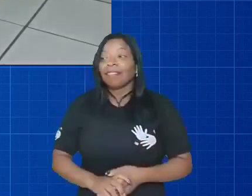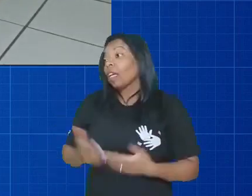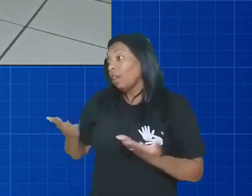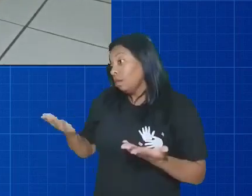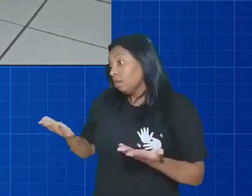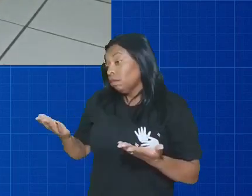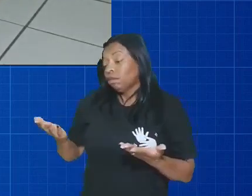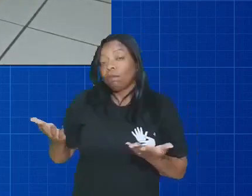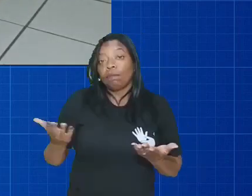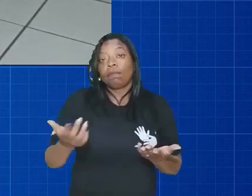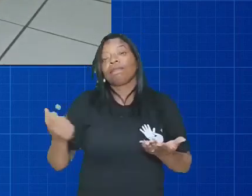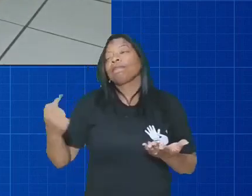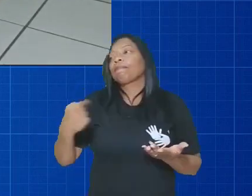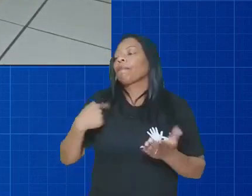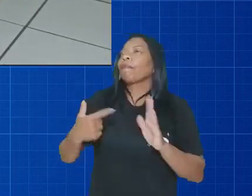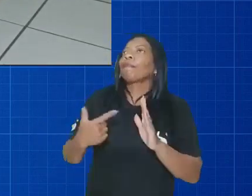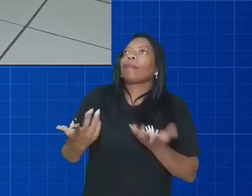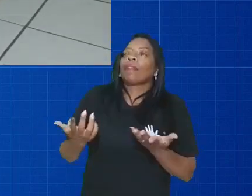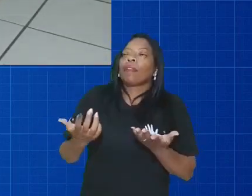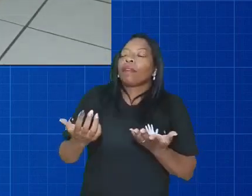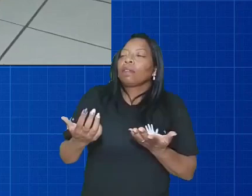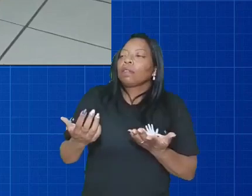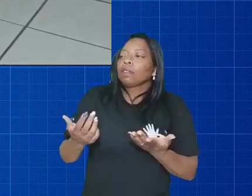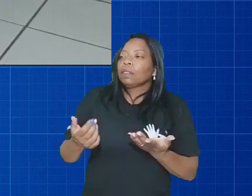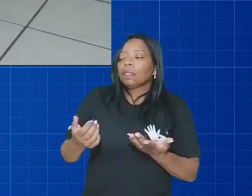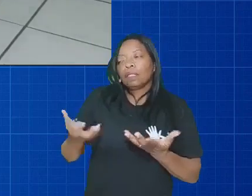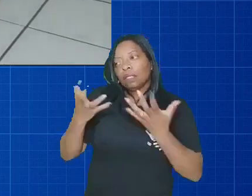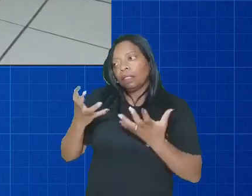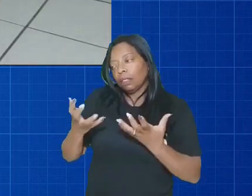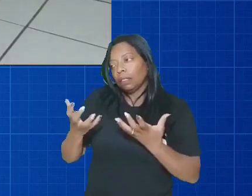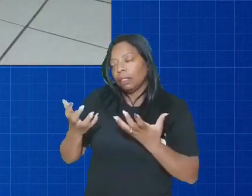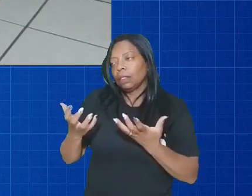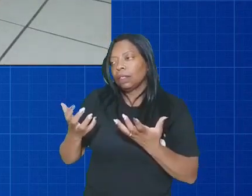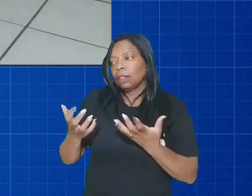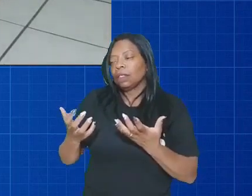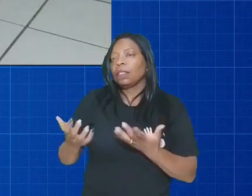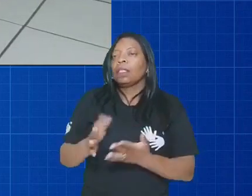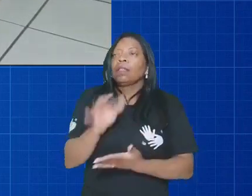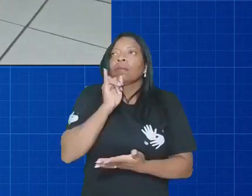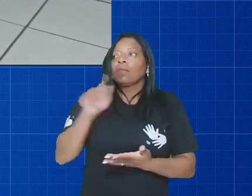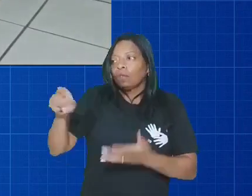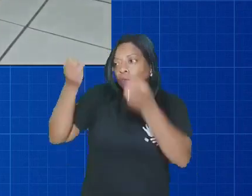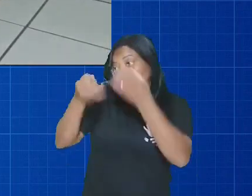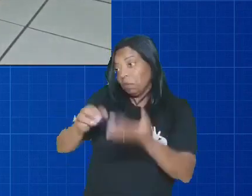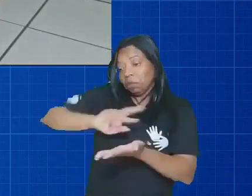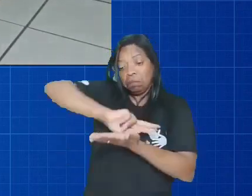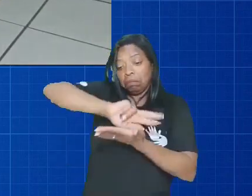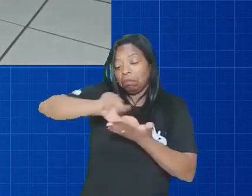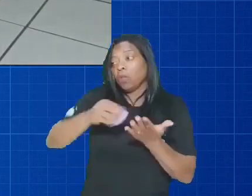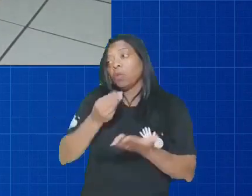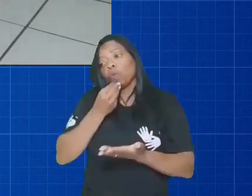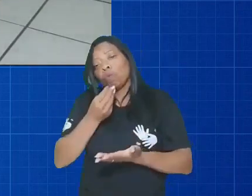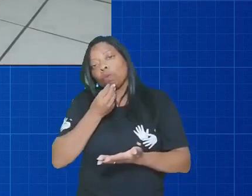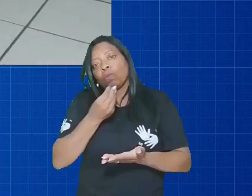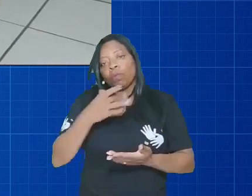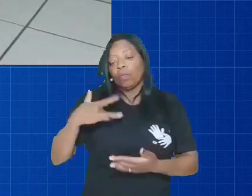queria destacar aqui contigo, né, de tudo que você falou, maravilhoso. Então, são inúmeras oportunidades que a gente tem de promover a nossa saúde mental.